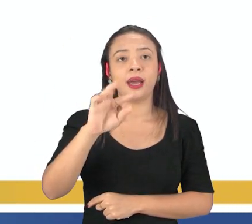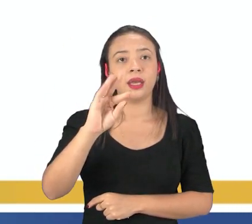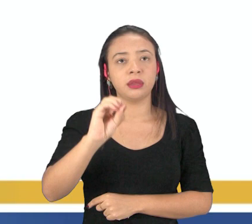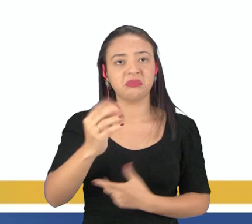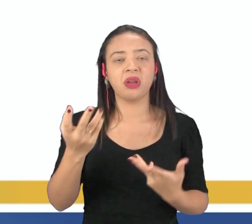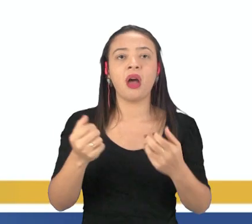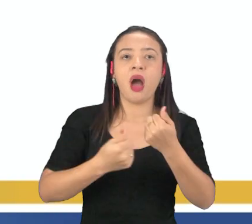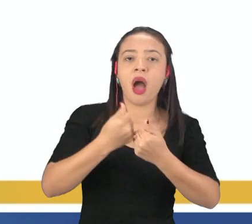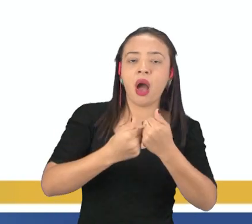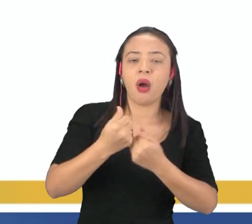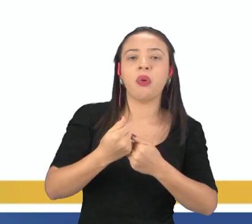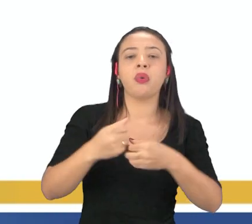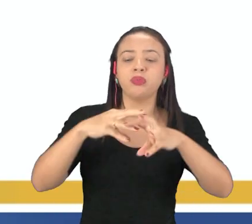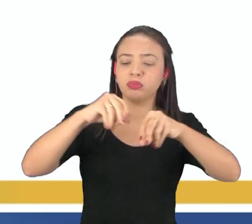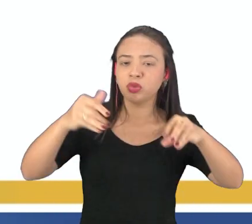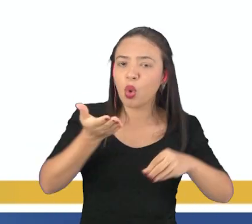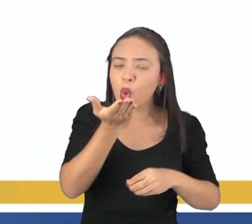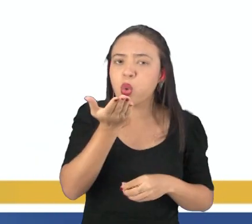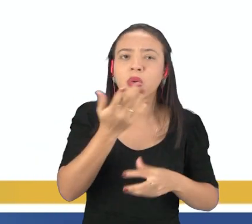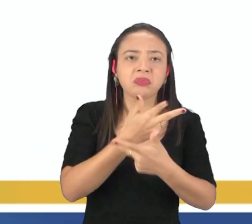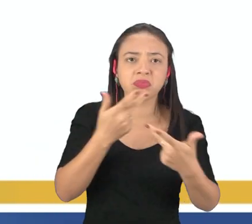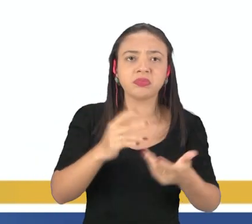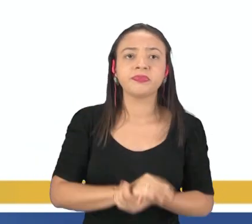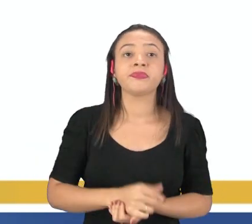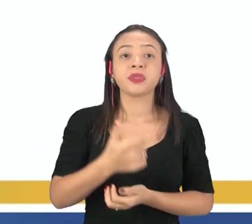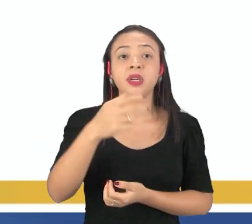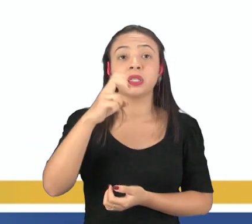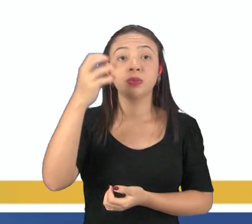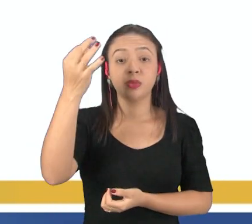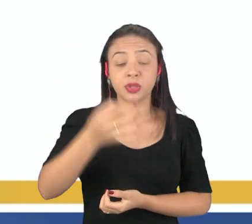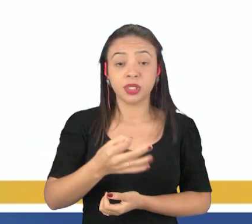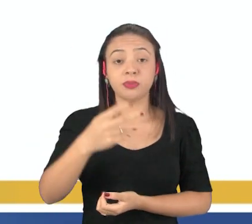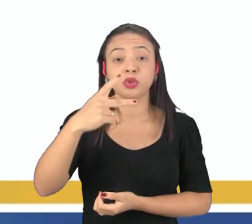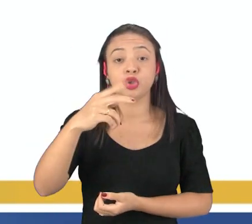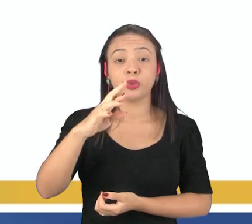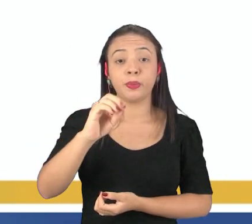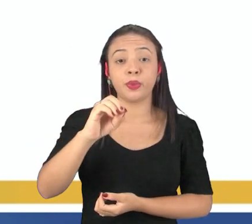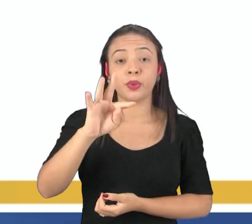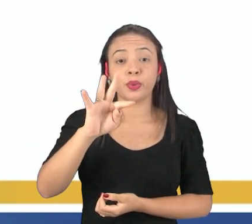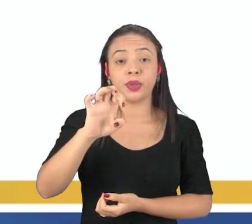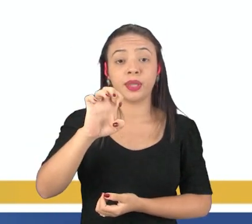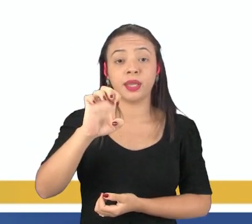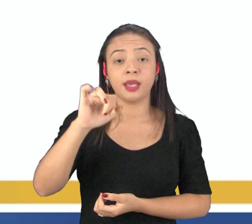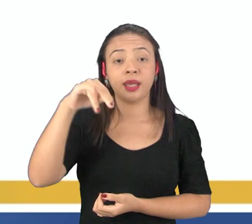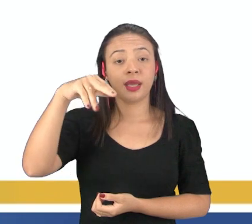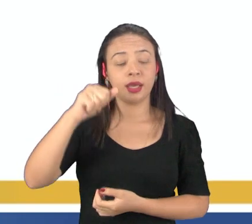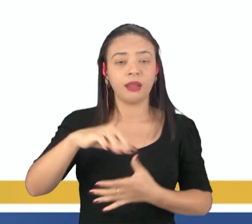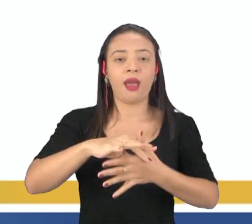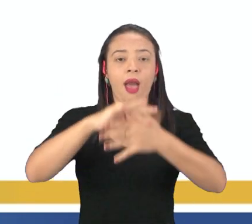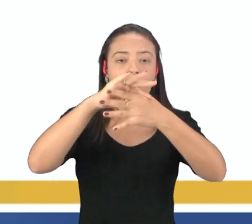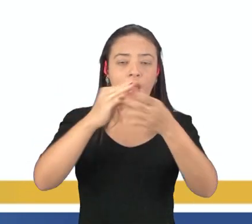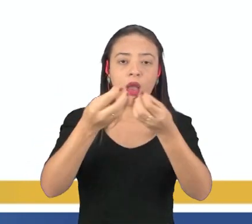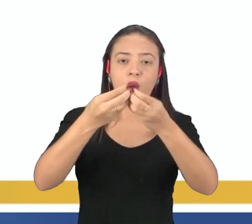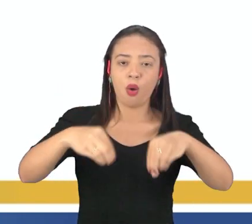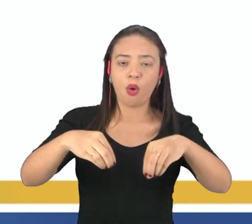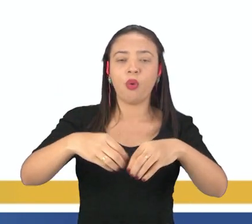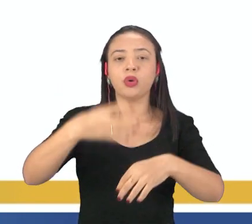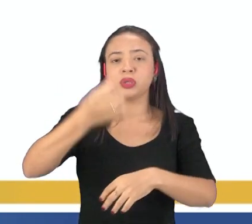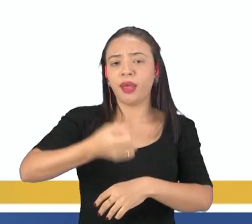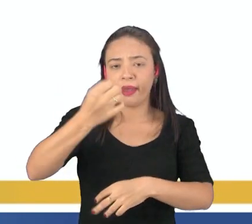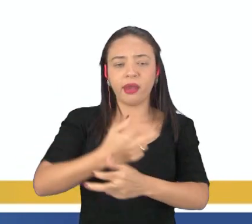arroz, massa, farinhas e tubérculos, e 25% de proteínas, que nós encontramos em carnes,